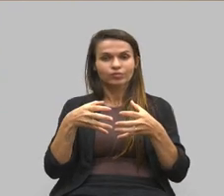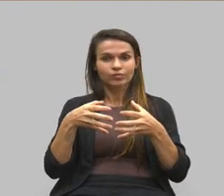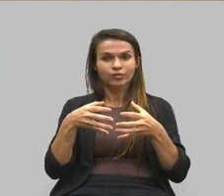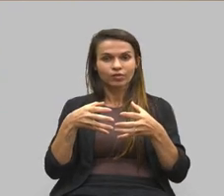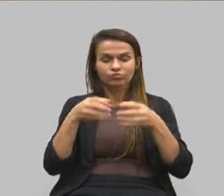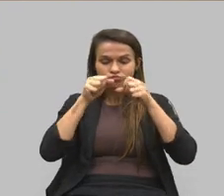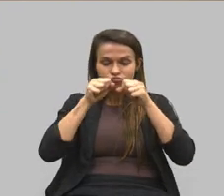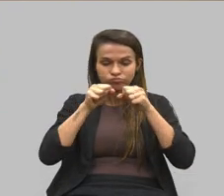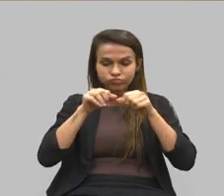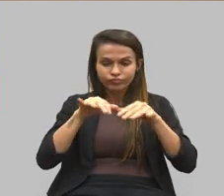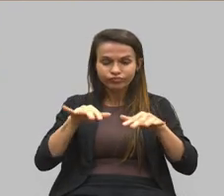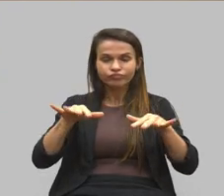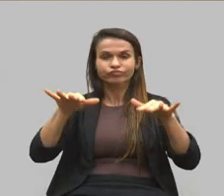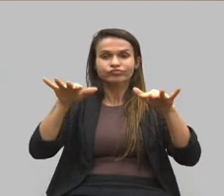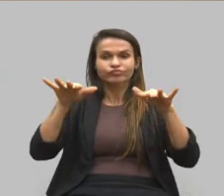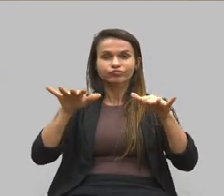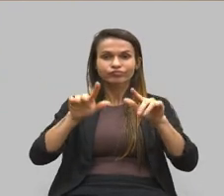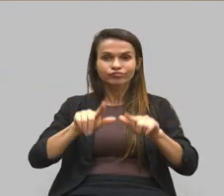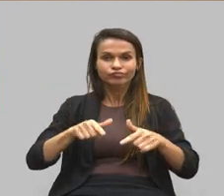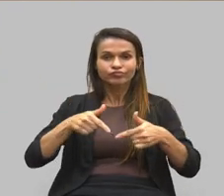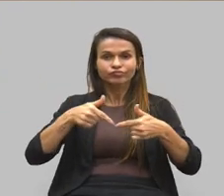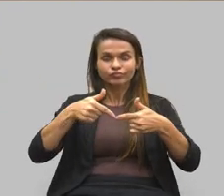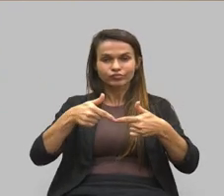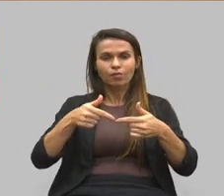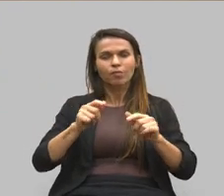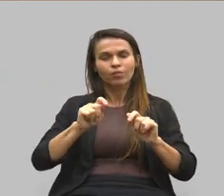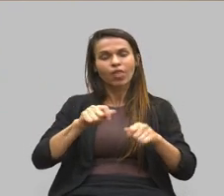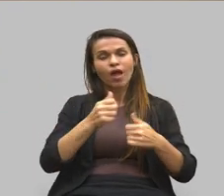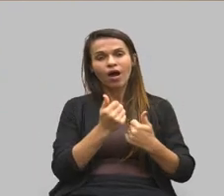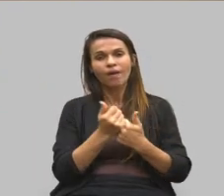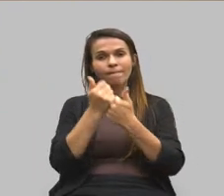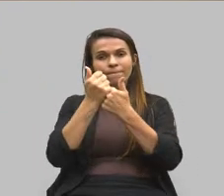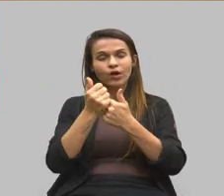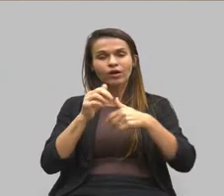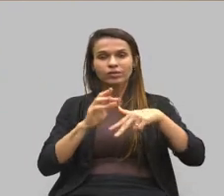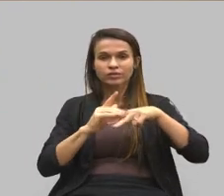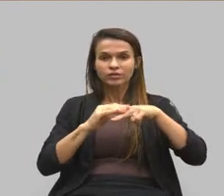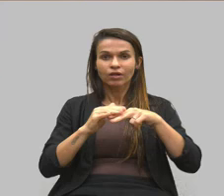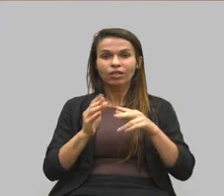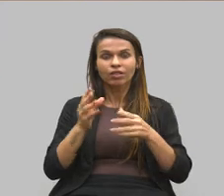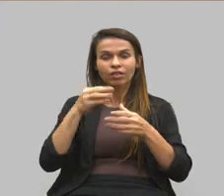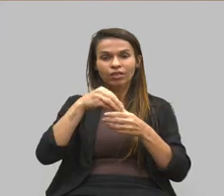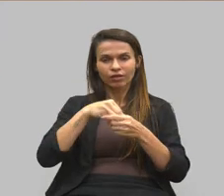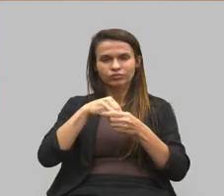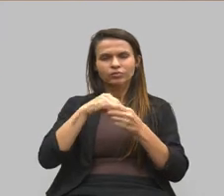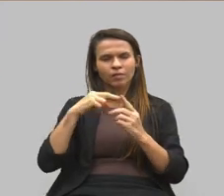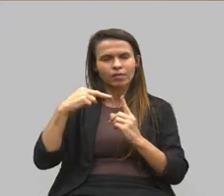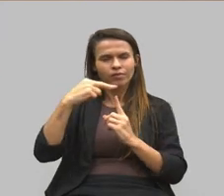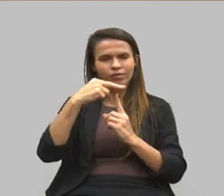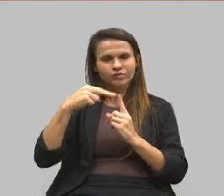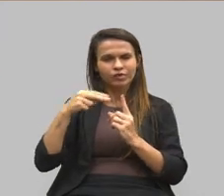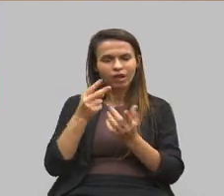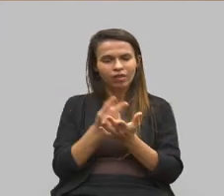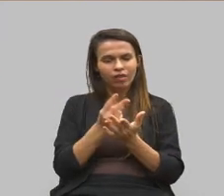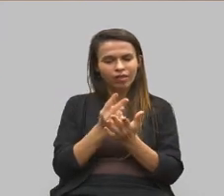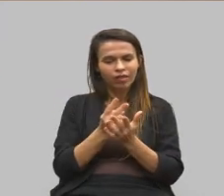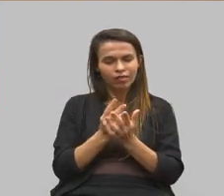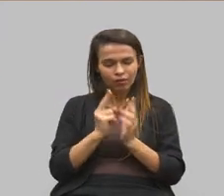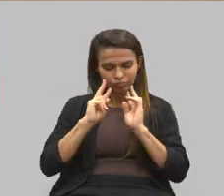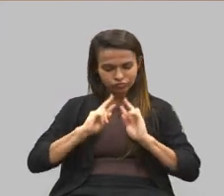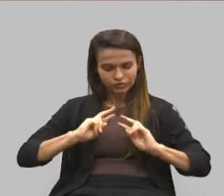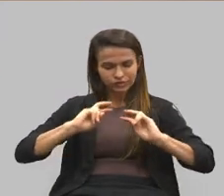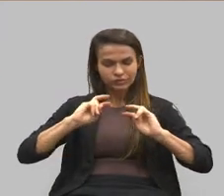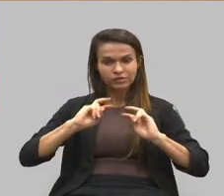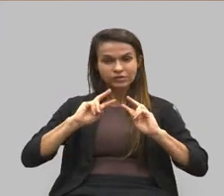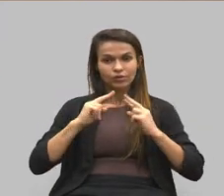a nossa atuação e poder beneficiar cada vez mais os nossos pacientes dentro de um olhar integral pro ser humano bom é isso